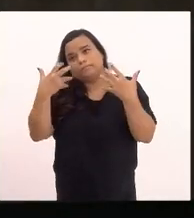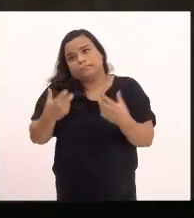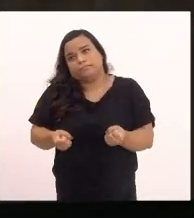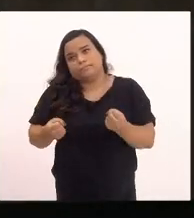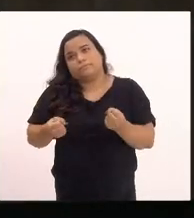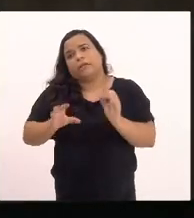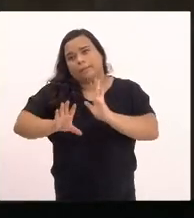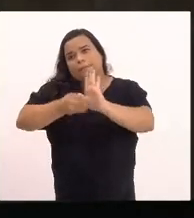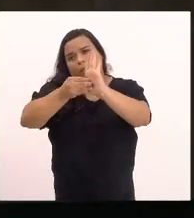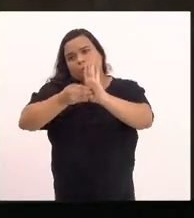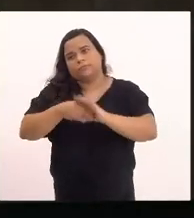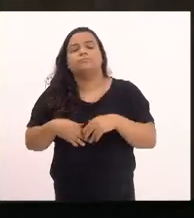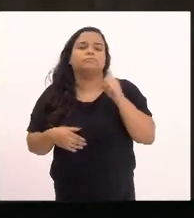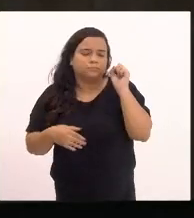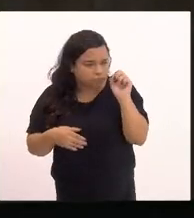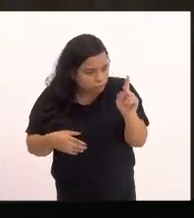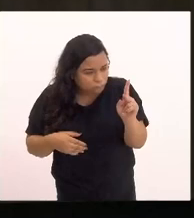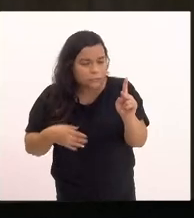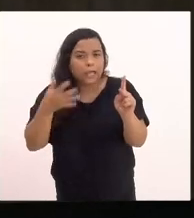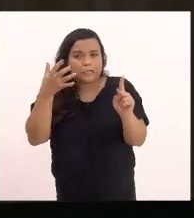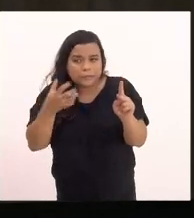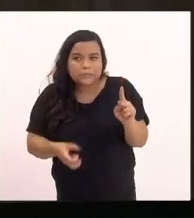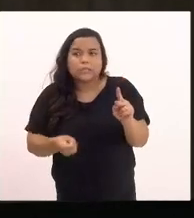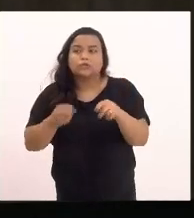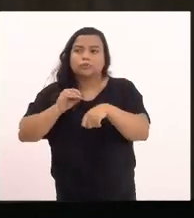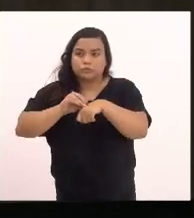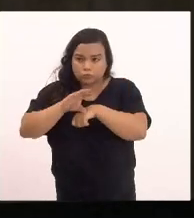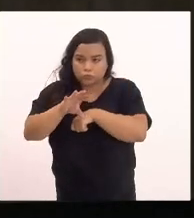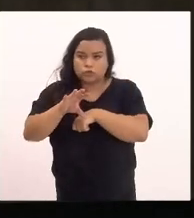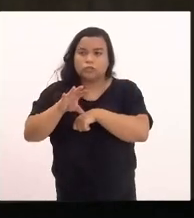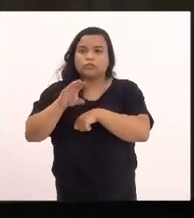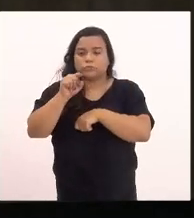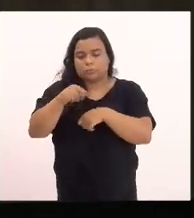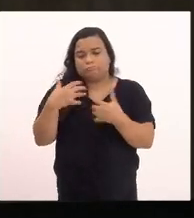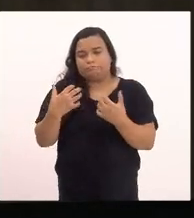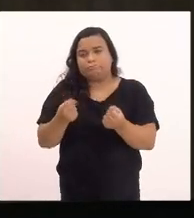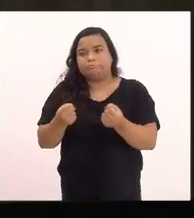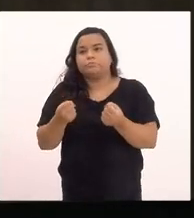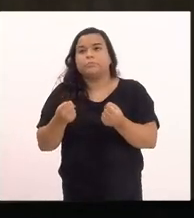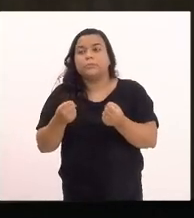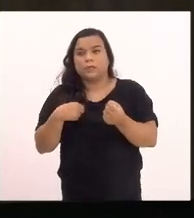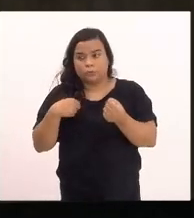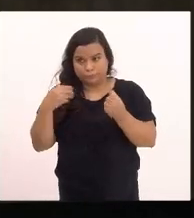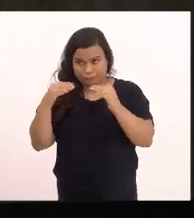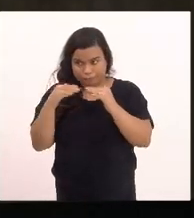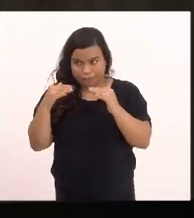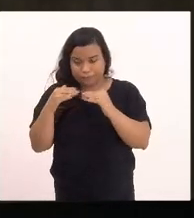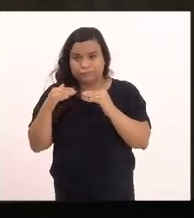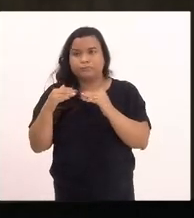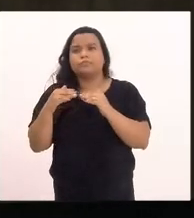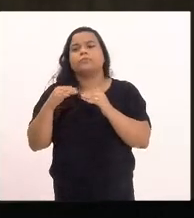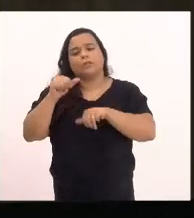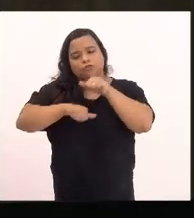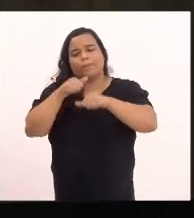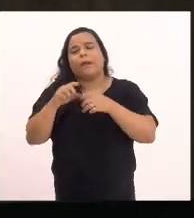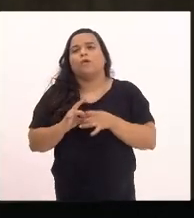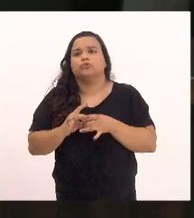acatando a sugestão de Vossa Excelência, dou parecer com emenda, transformando em autorizativo para que ele